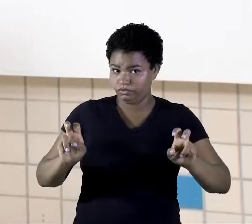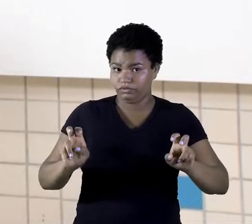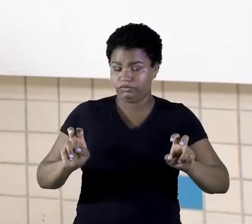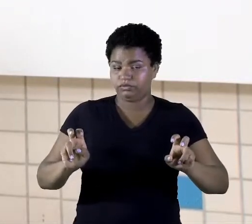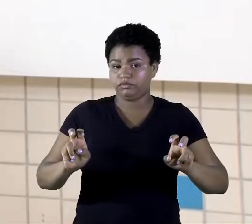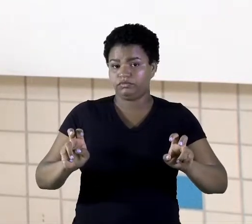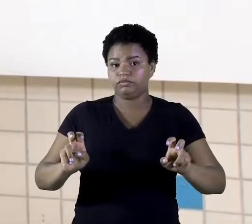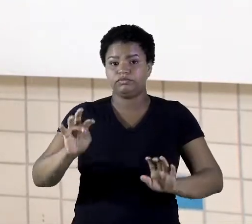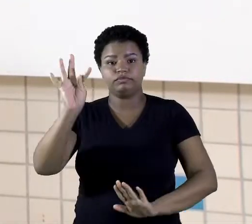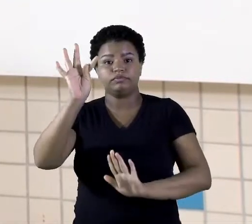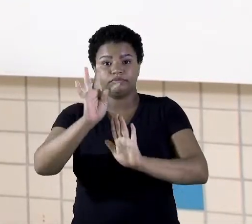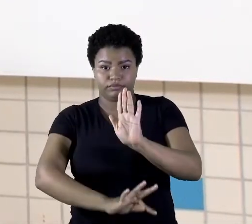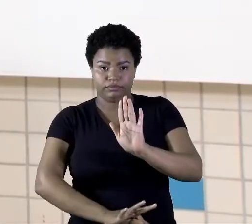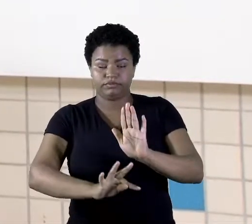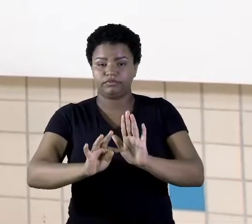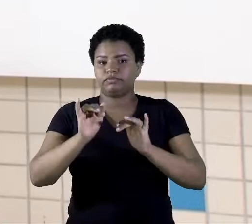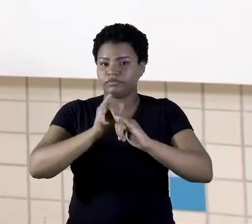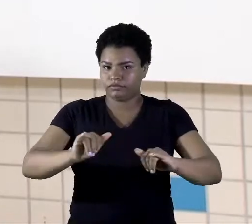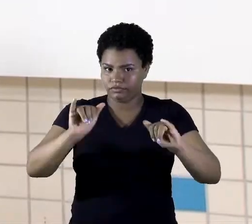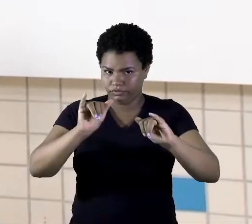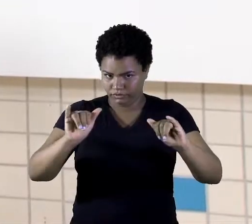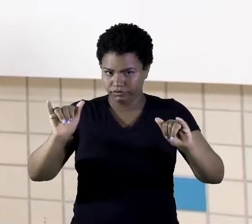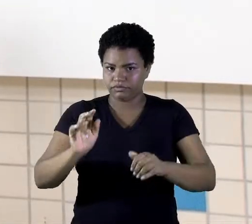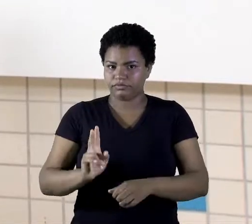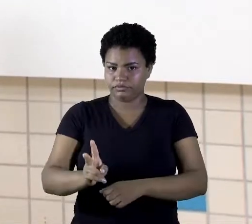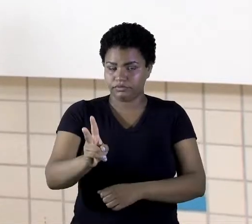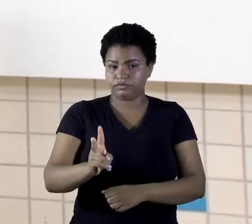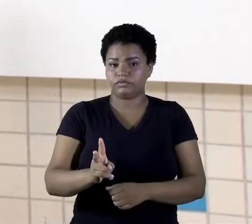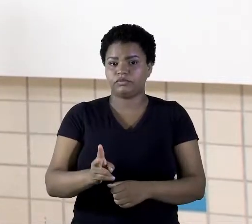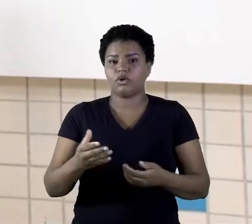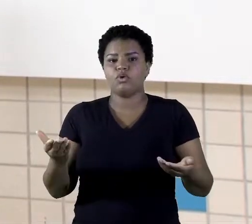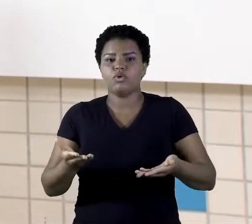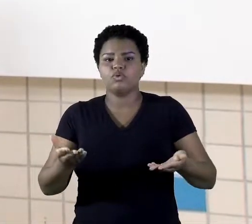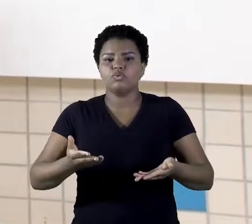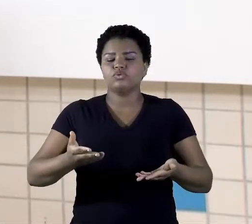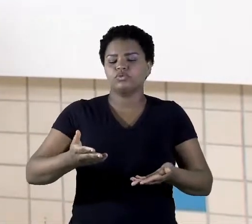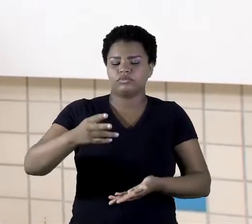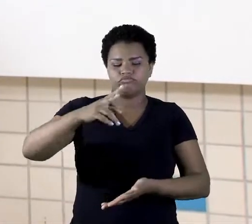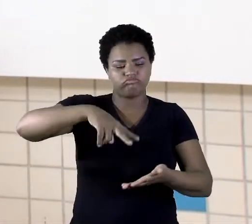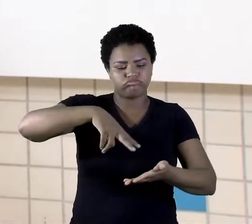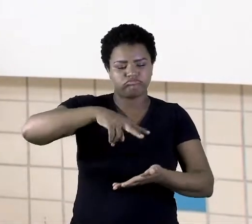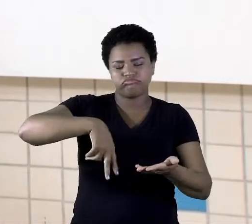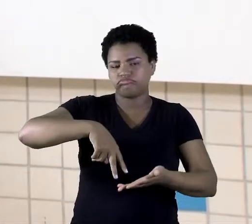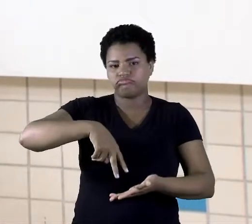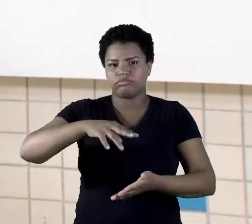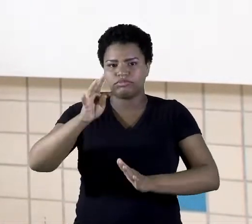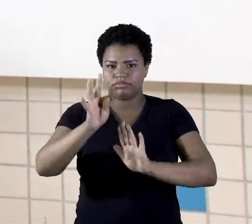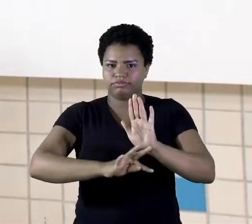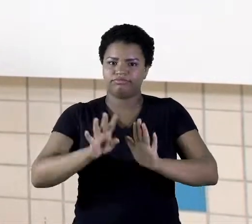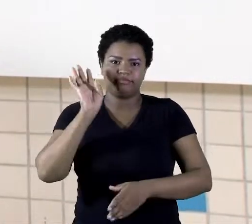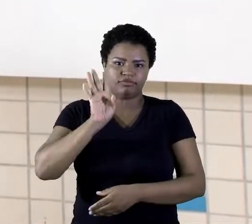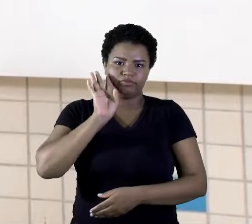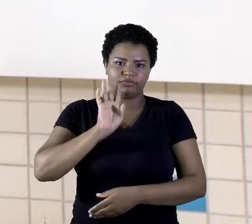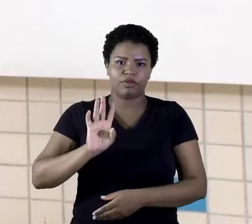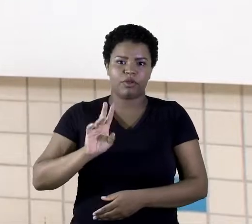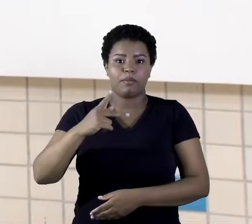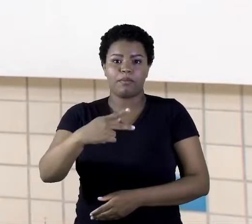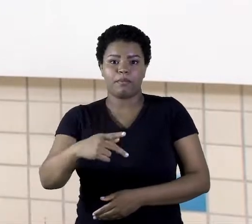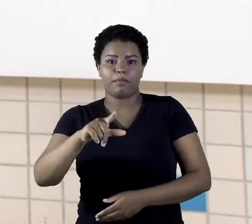textos informativos. Hoje a gente vai fazer a leitura de um texto bem bacana sobre Pluft,